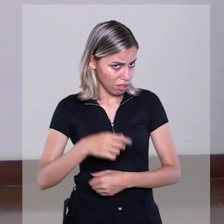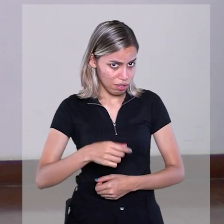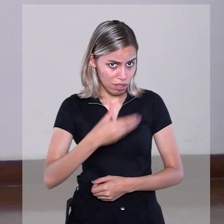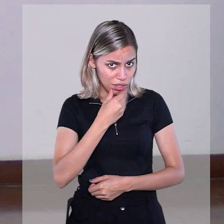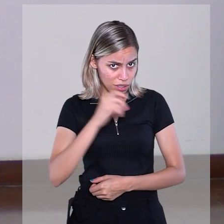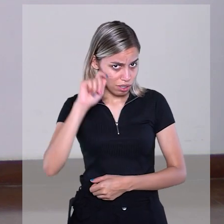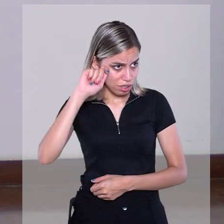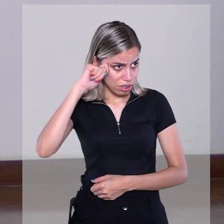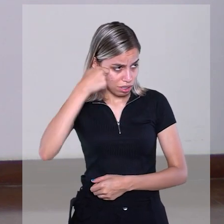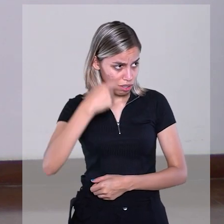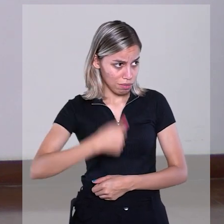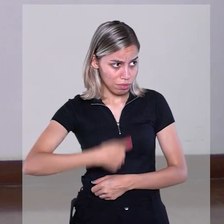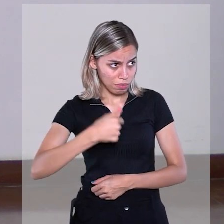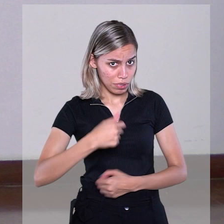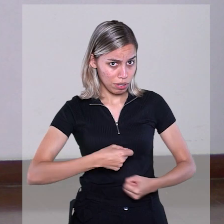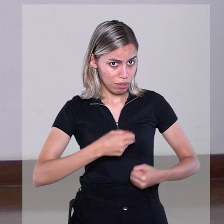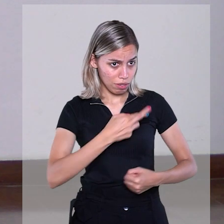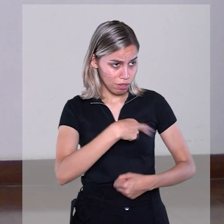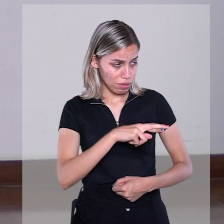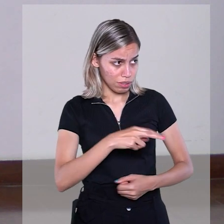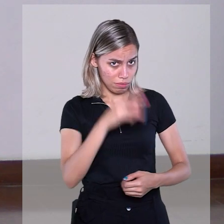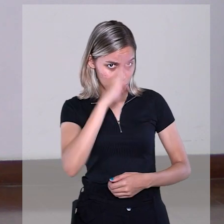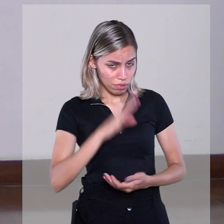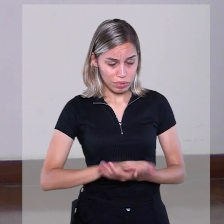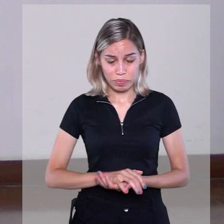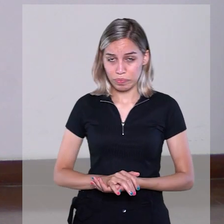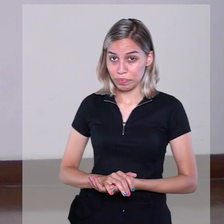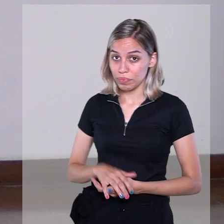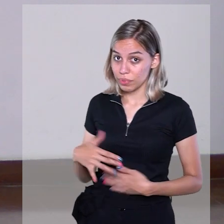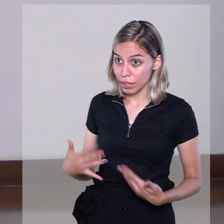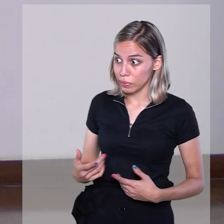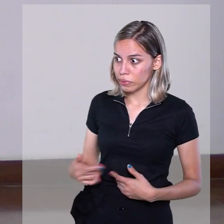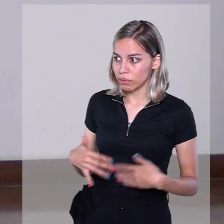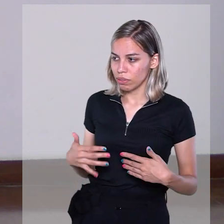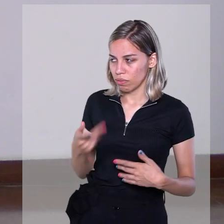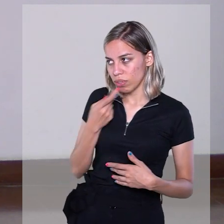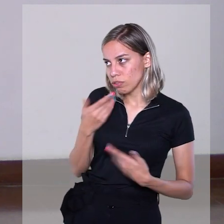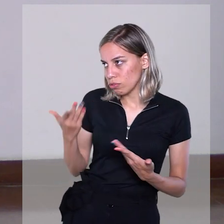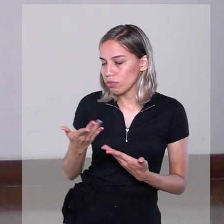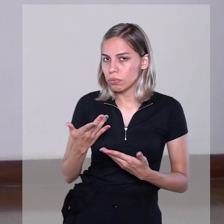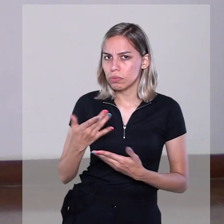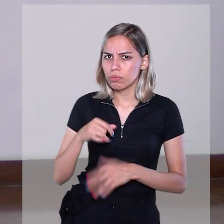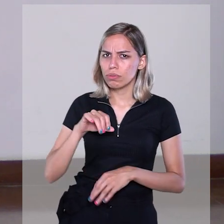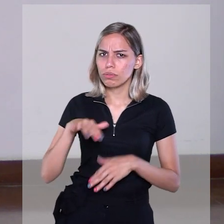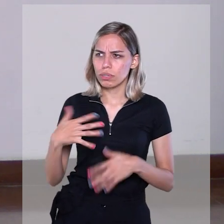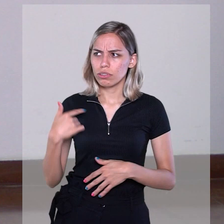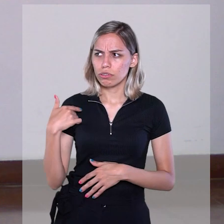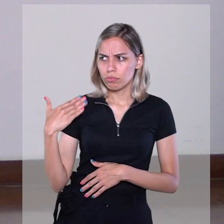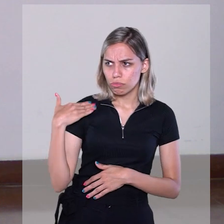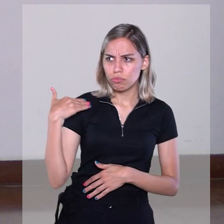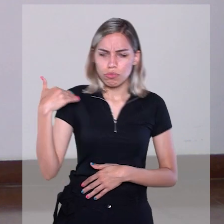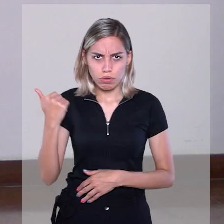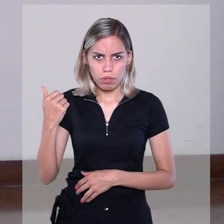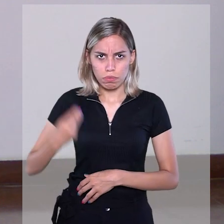Quando eu sou chamado para participar de eventos pelo Brasil inteiro e em